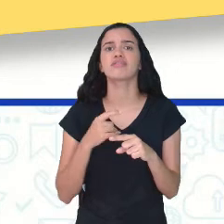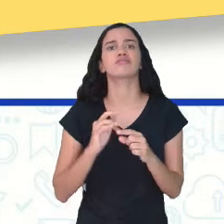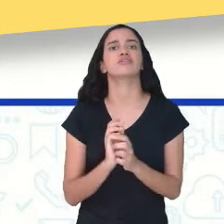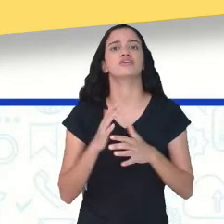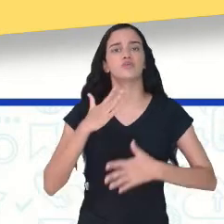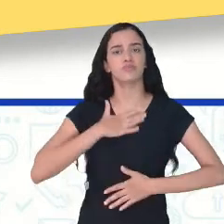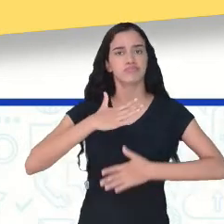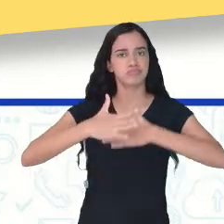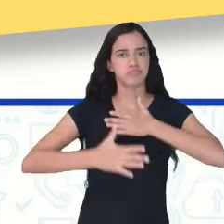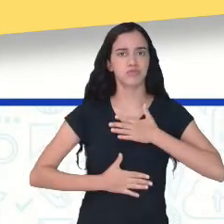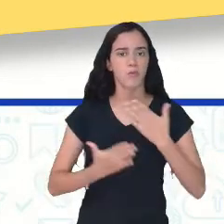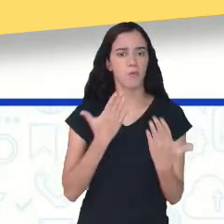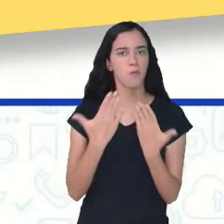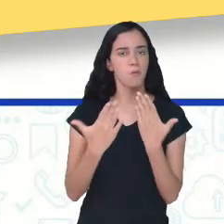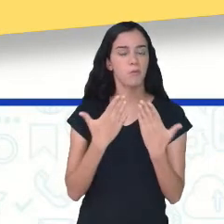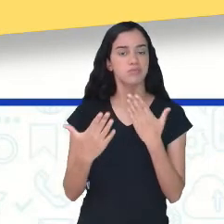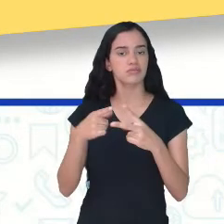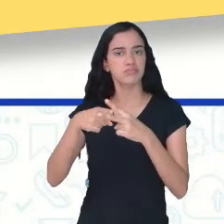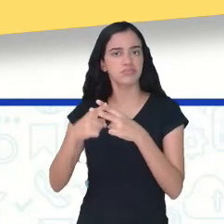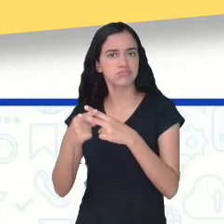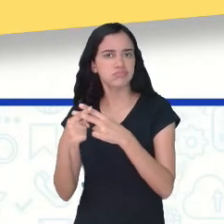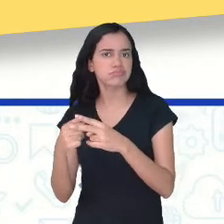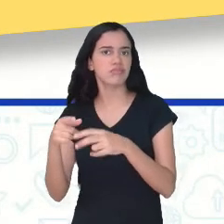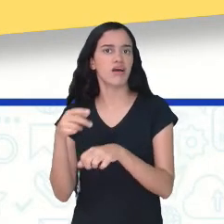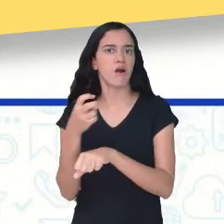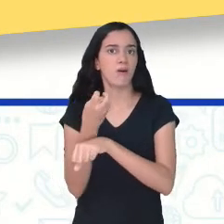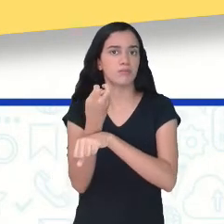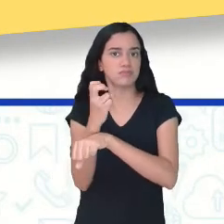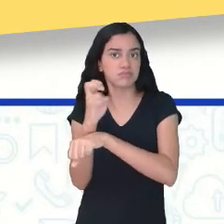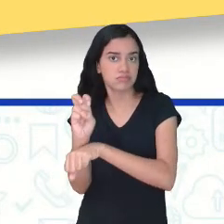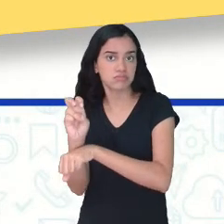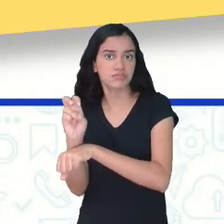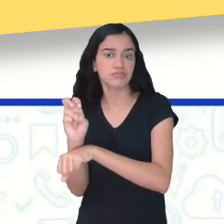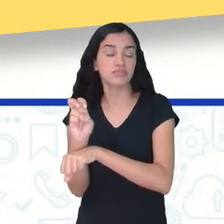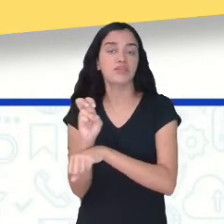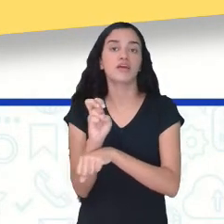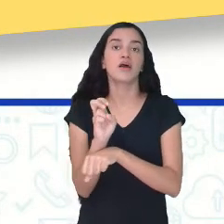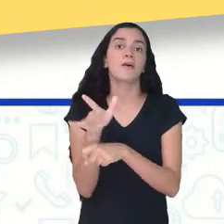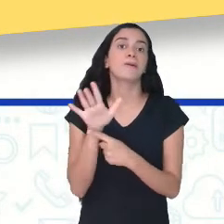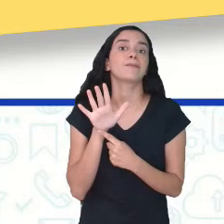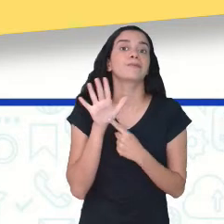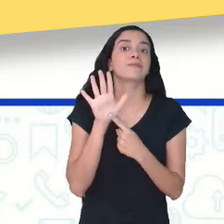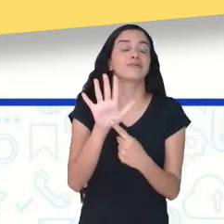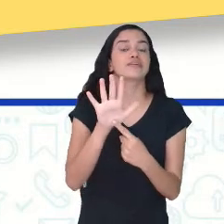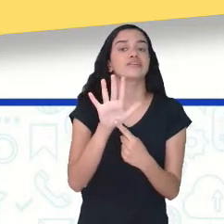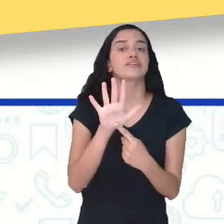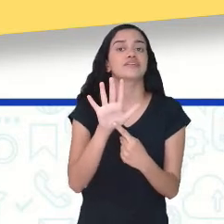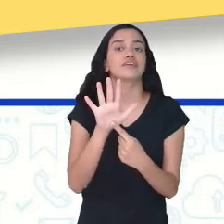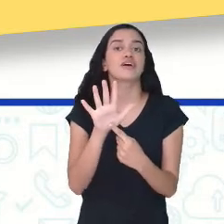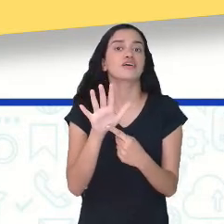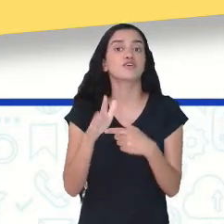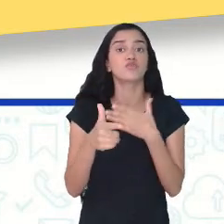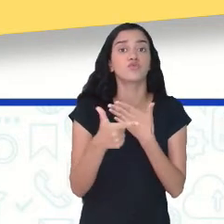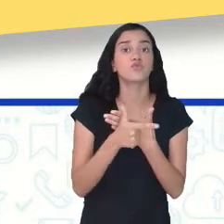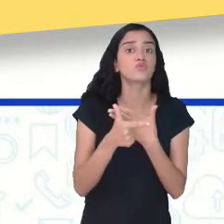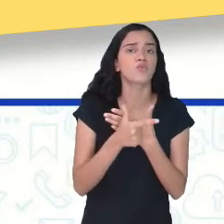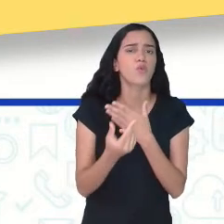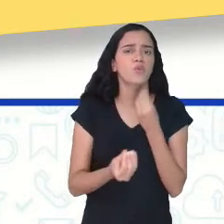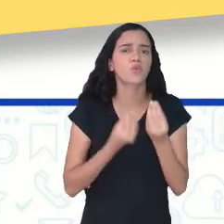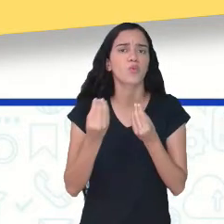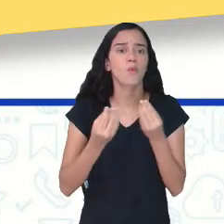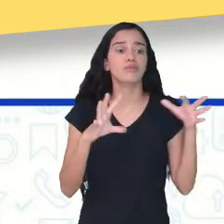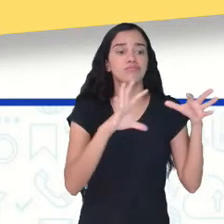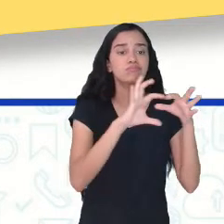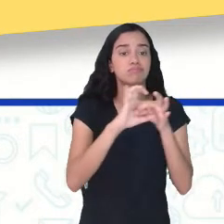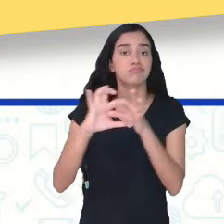comparado a uma máquina. Então, o corpo humano pode ser comparado a uma máquina por apresentar engrenagens que funcionam interligadas